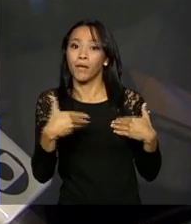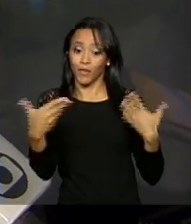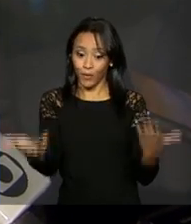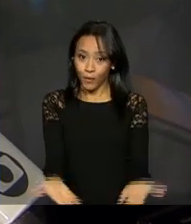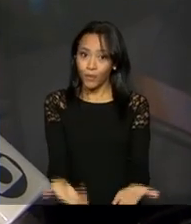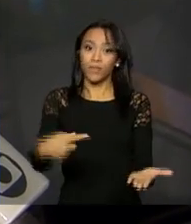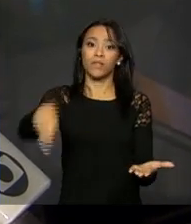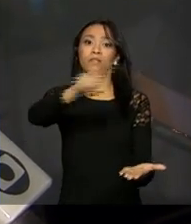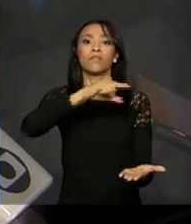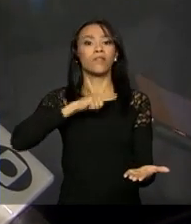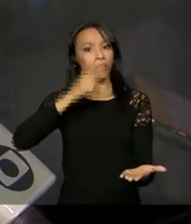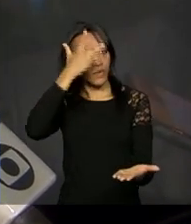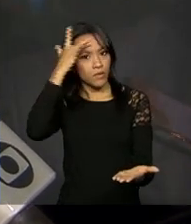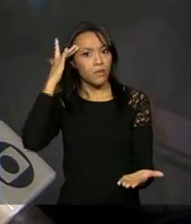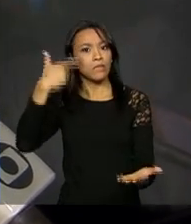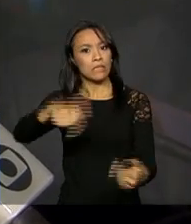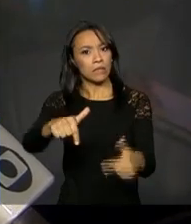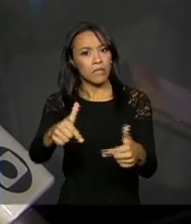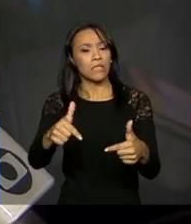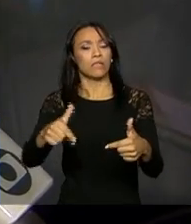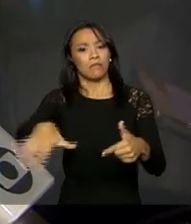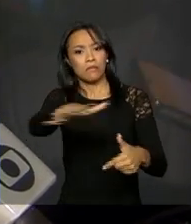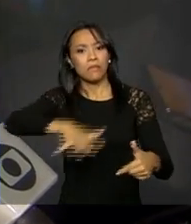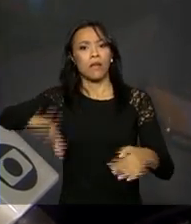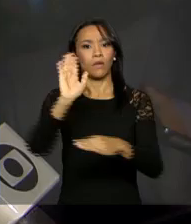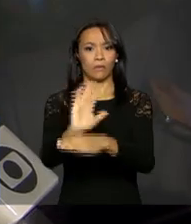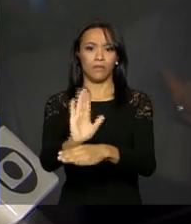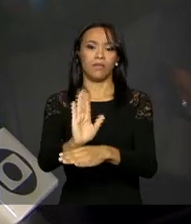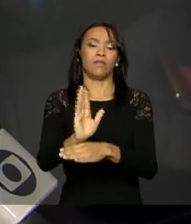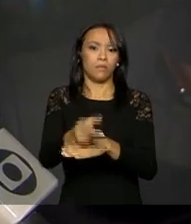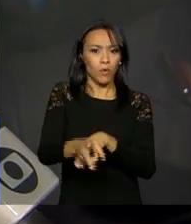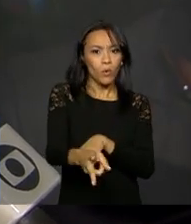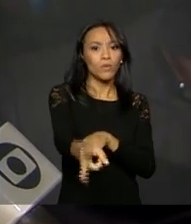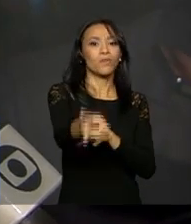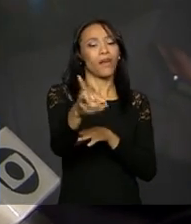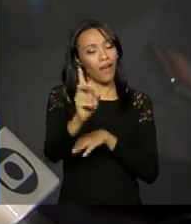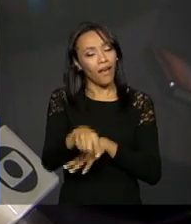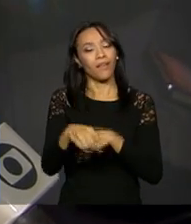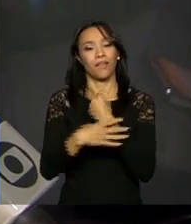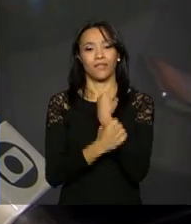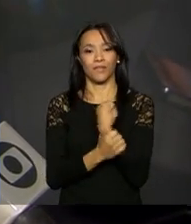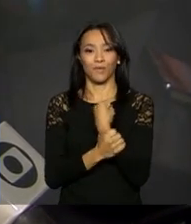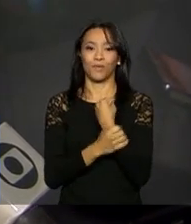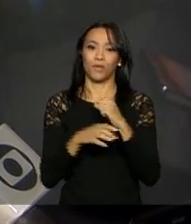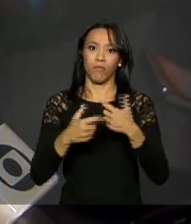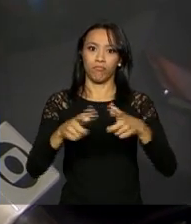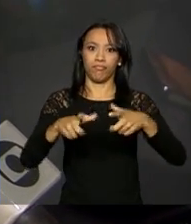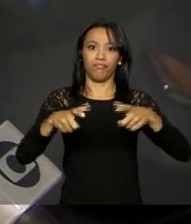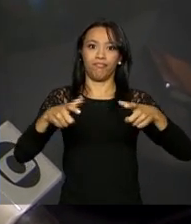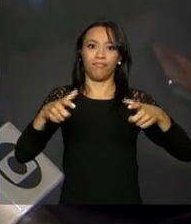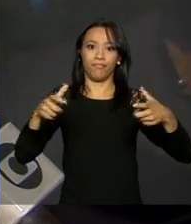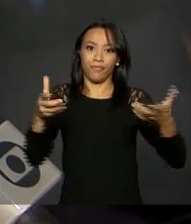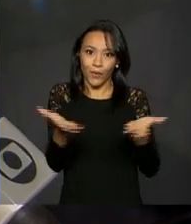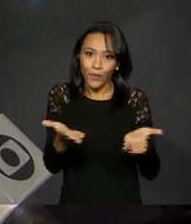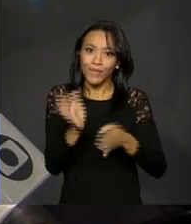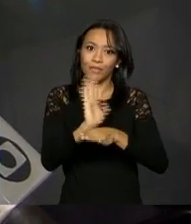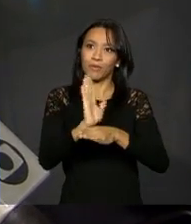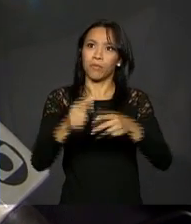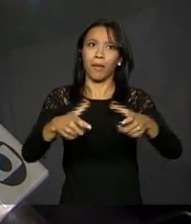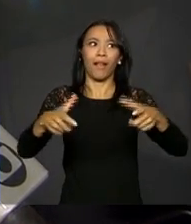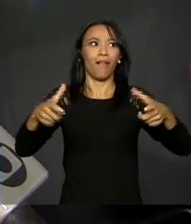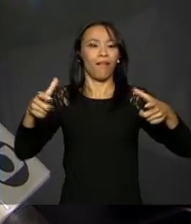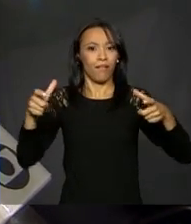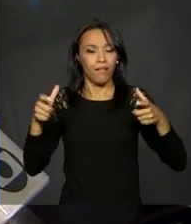cineastas trabalhando, tem recursos e tem uma continuidade que é o que garantiu esse crescimento. E hoje a gente tem